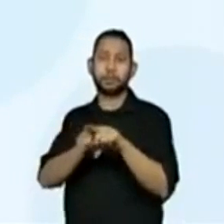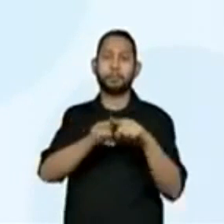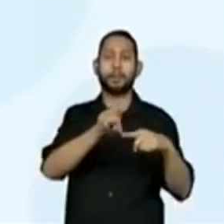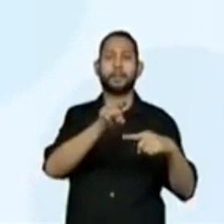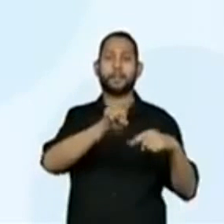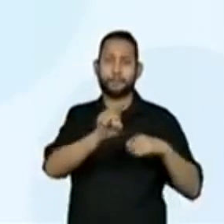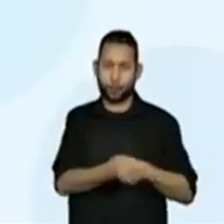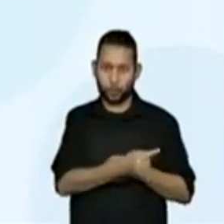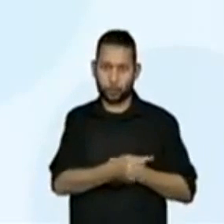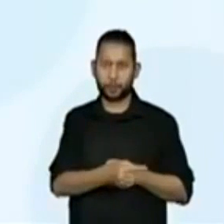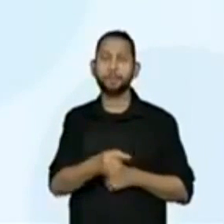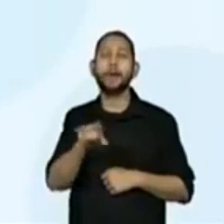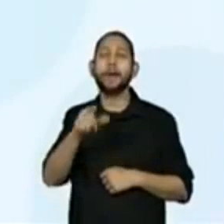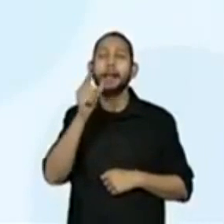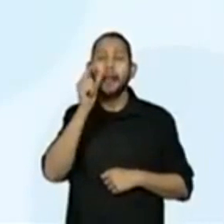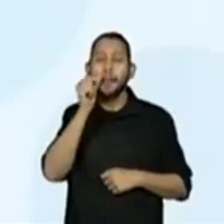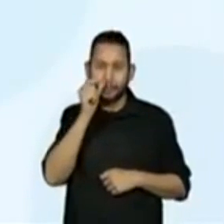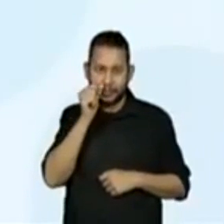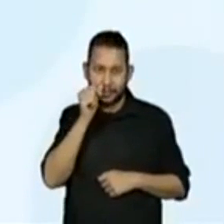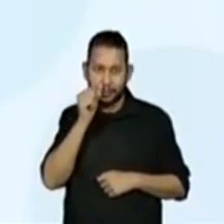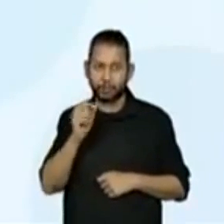lapiseira, R$